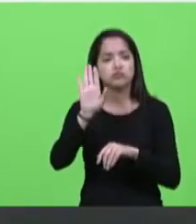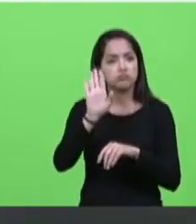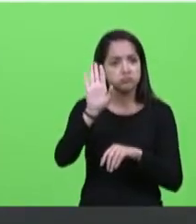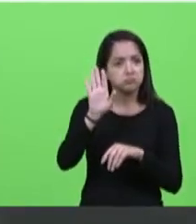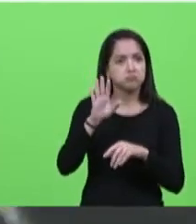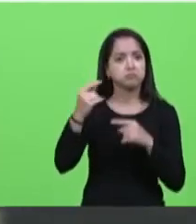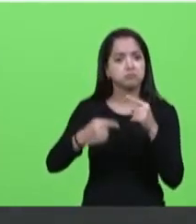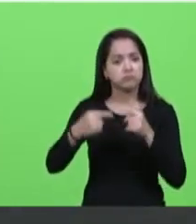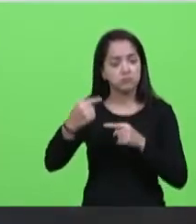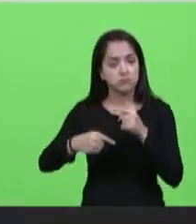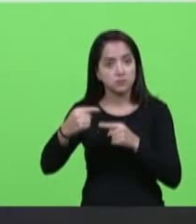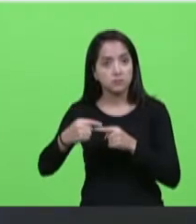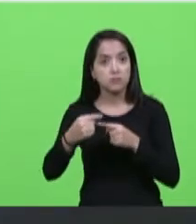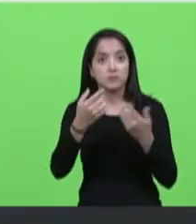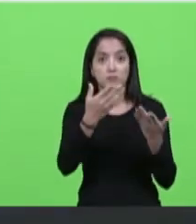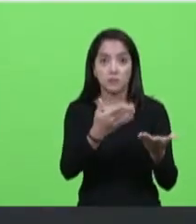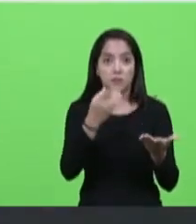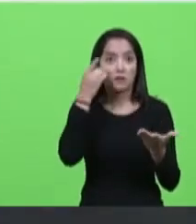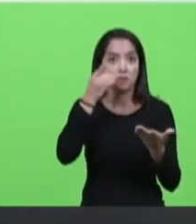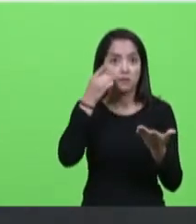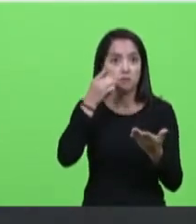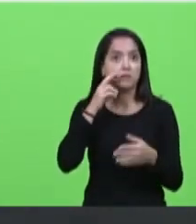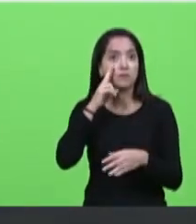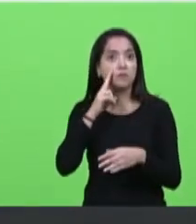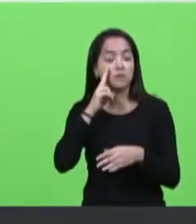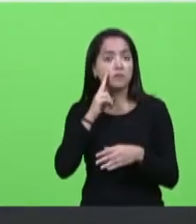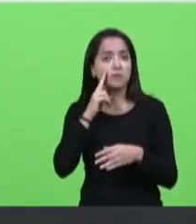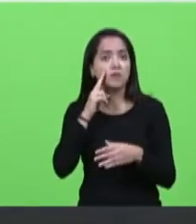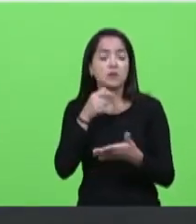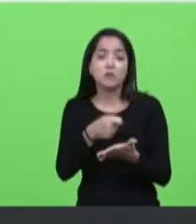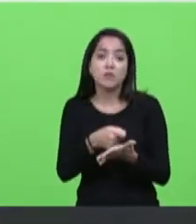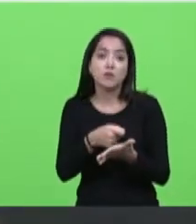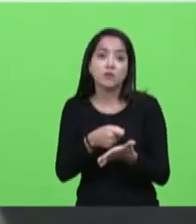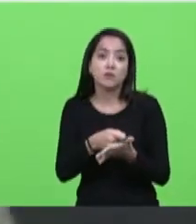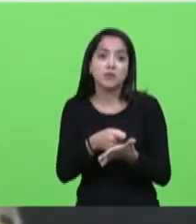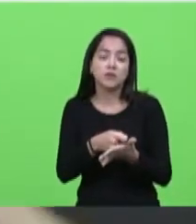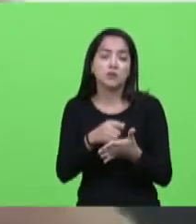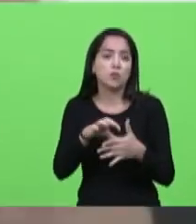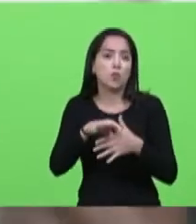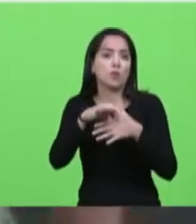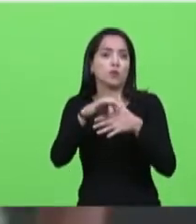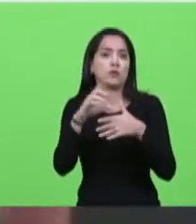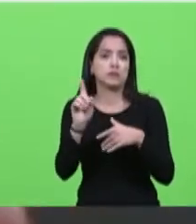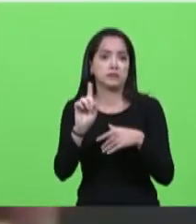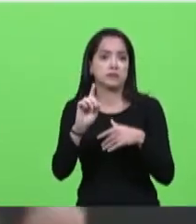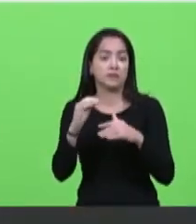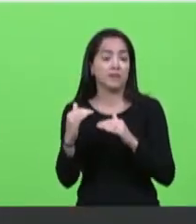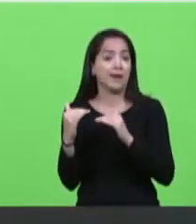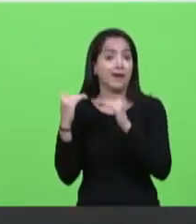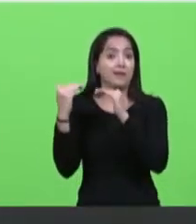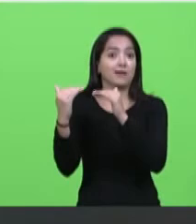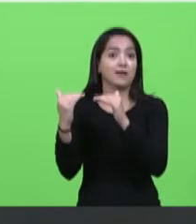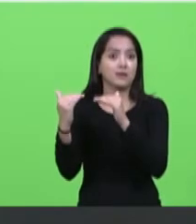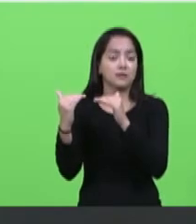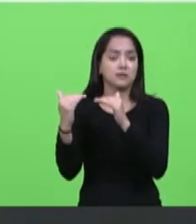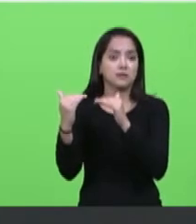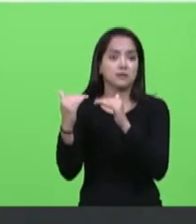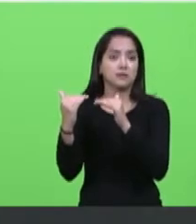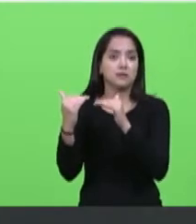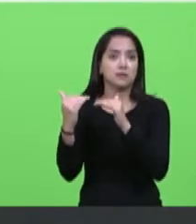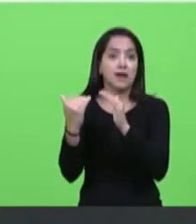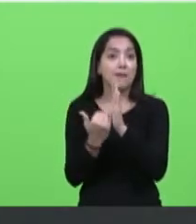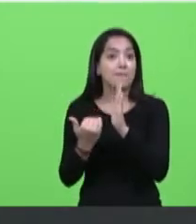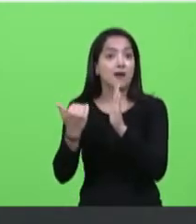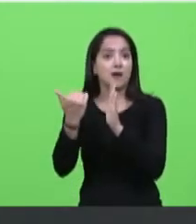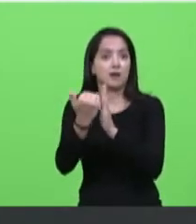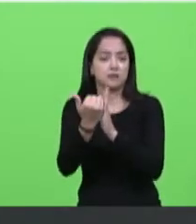claro, o deputado Ivan, eu me obrigo a fazer isso, não na condição de líder, mas além disso, né? Além disso, como